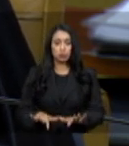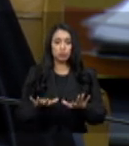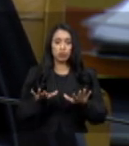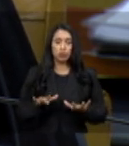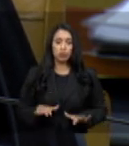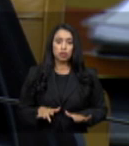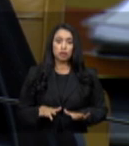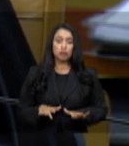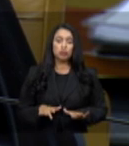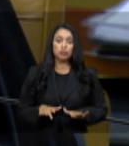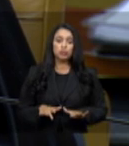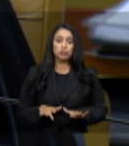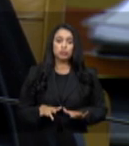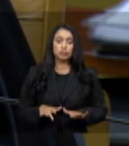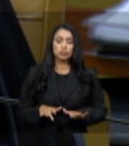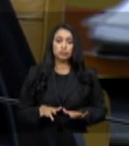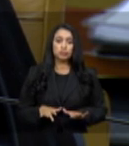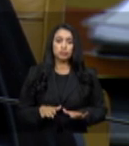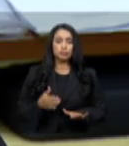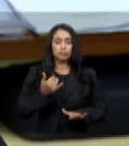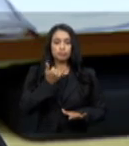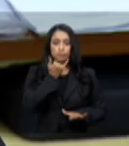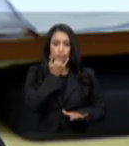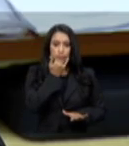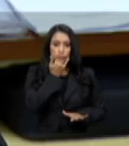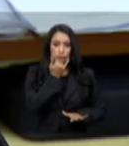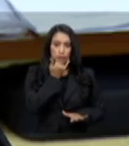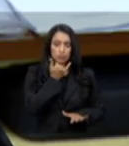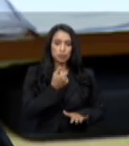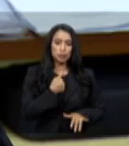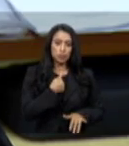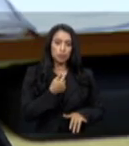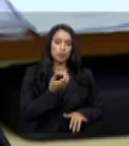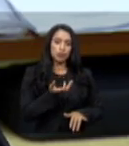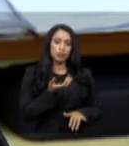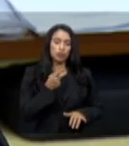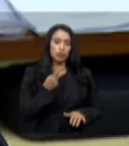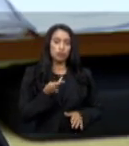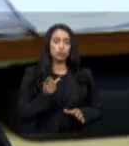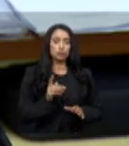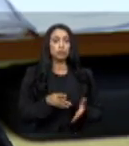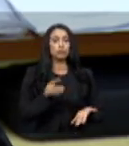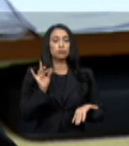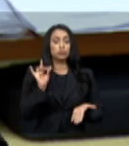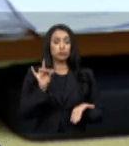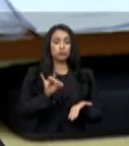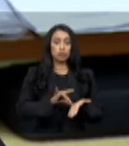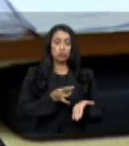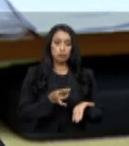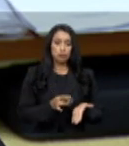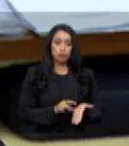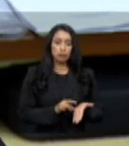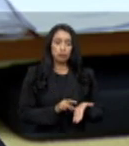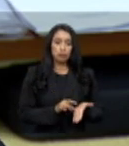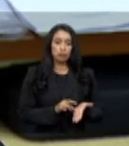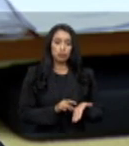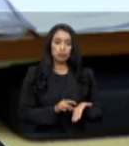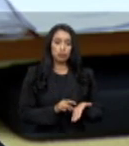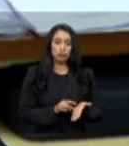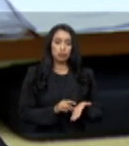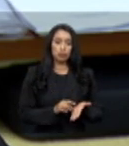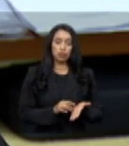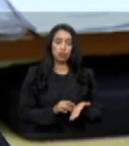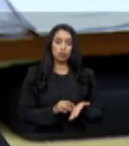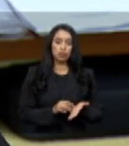plenário estou subscrevendo as silêncio que me permite ea formalizei ontem na residência que